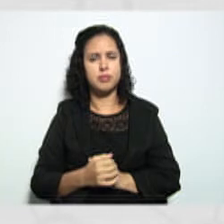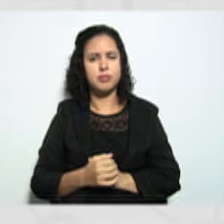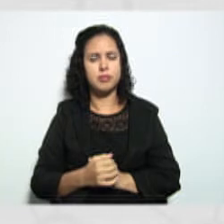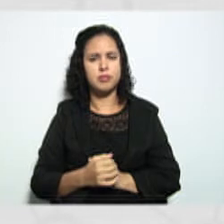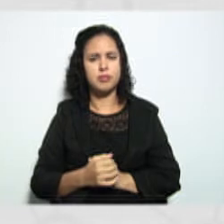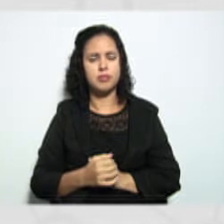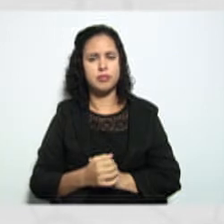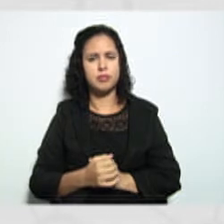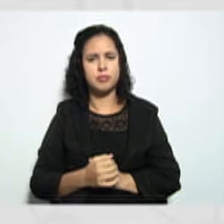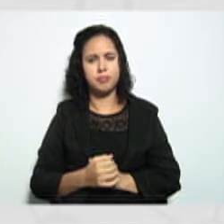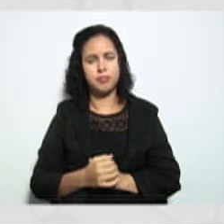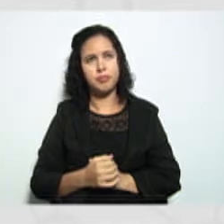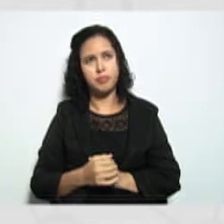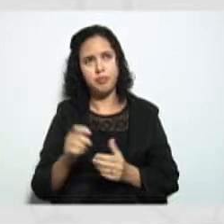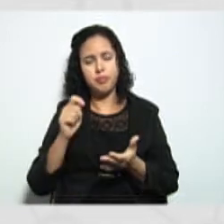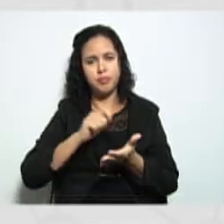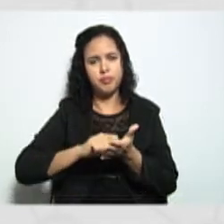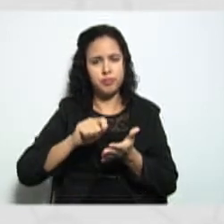Isso.